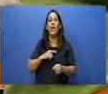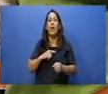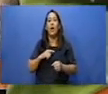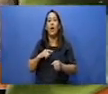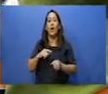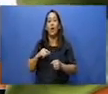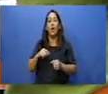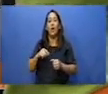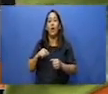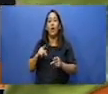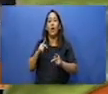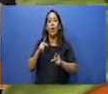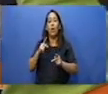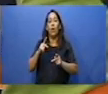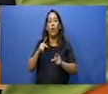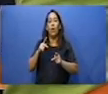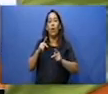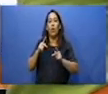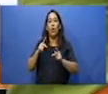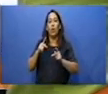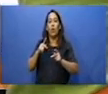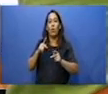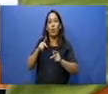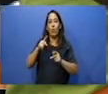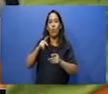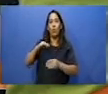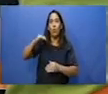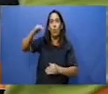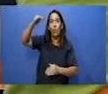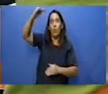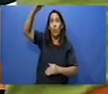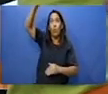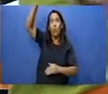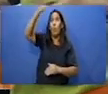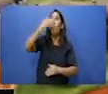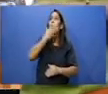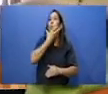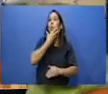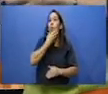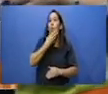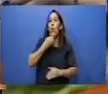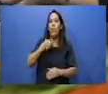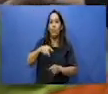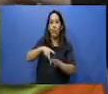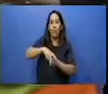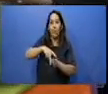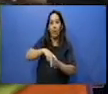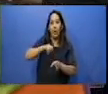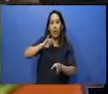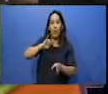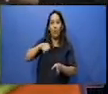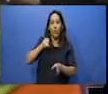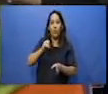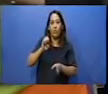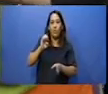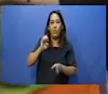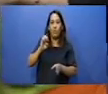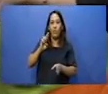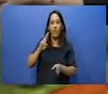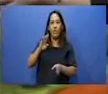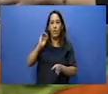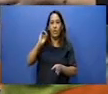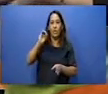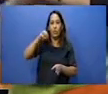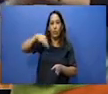que é turistas? Quando a gente vai a uma cidade para passear, se divertir. A